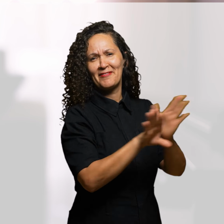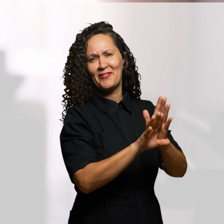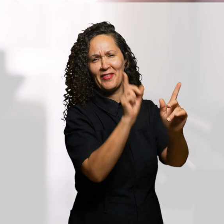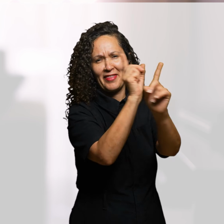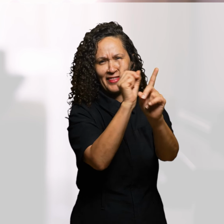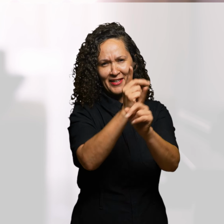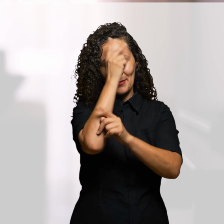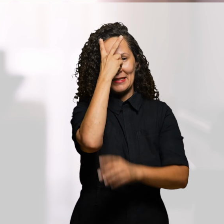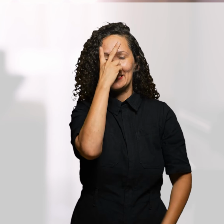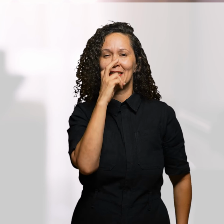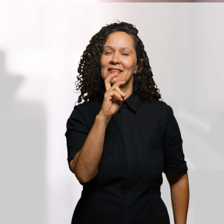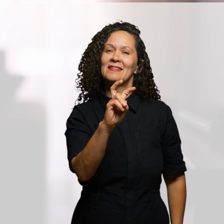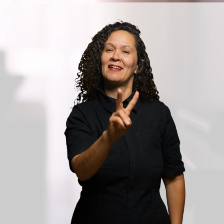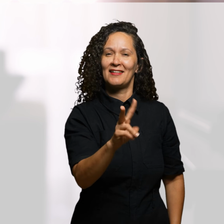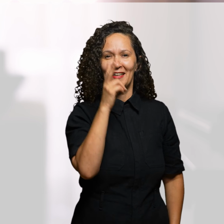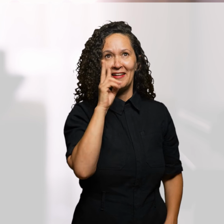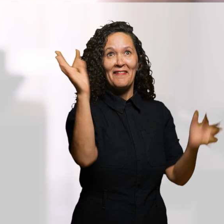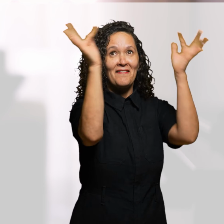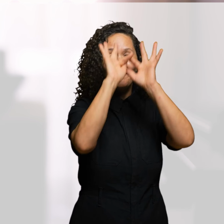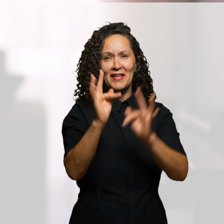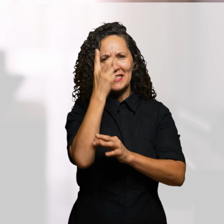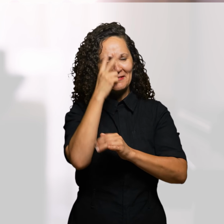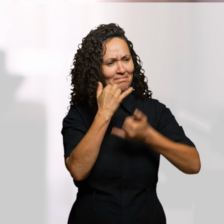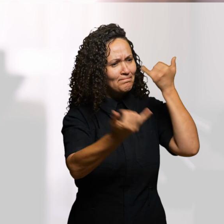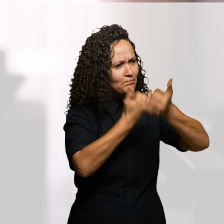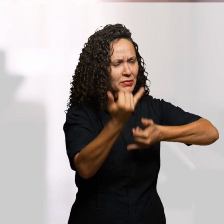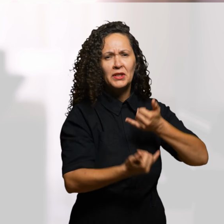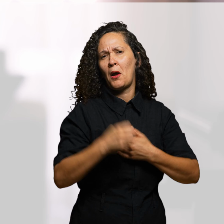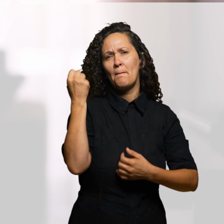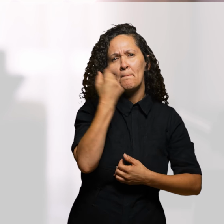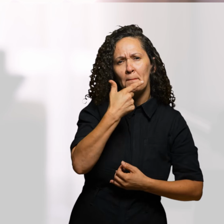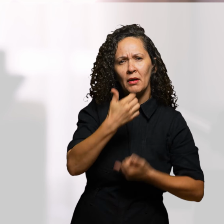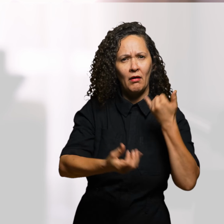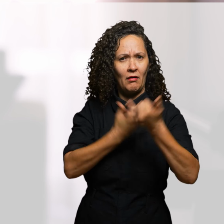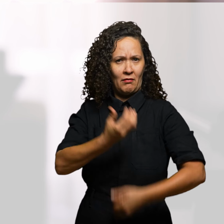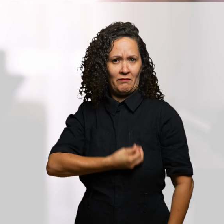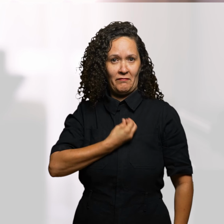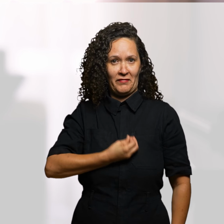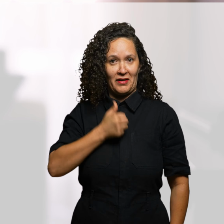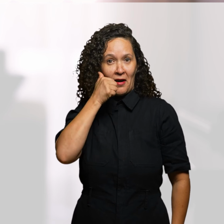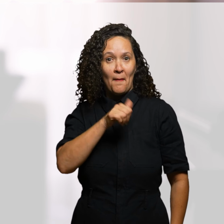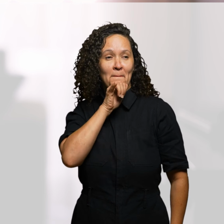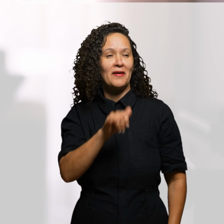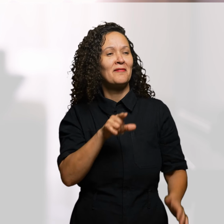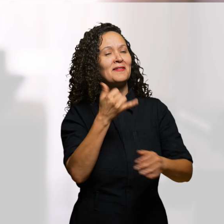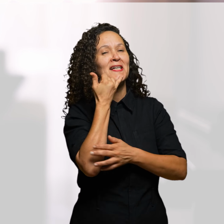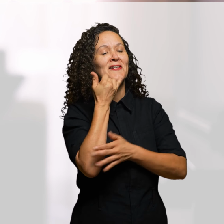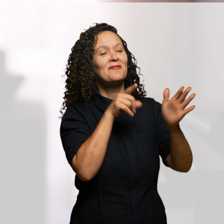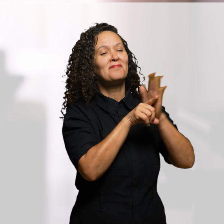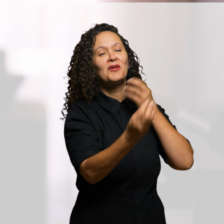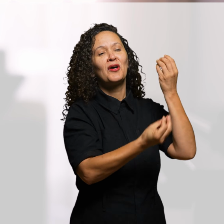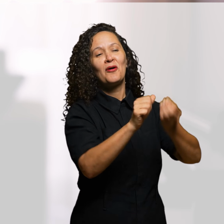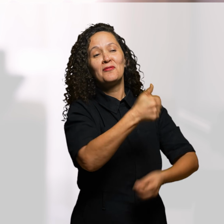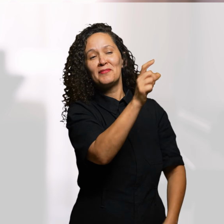monte de gente cega. Um monte de gente feliz, brincando, fazendo graça. Minha mãe ligou e falou, e aí filha, como é foi o primeiro dia